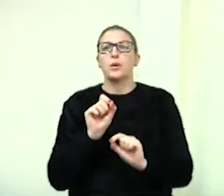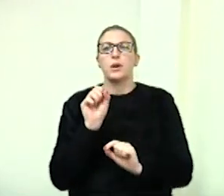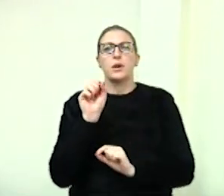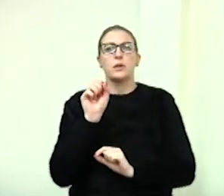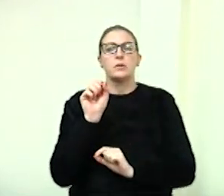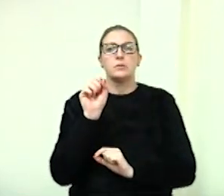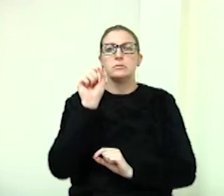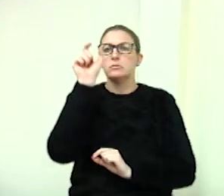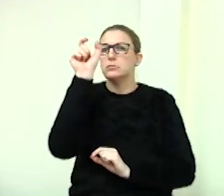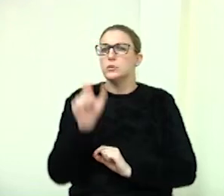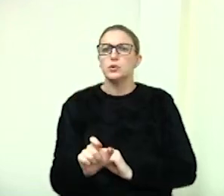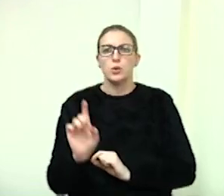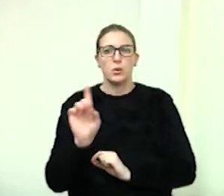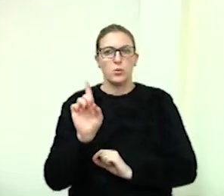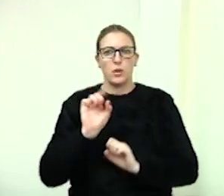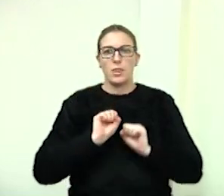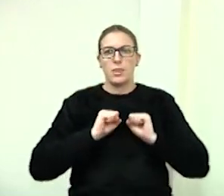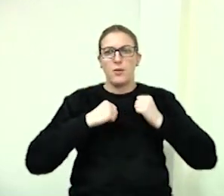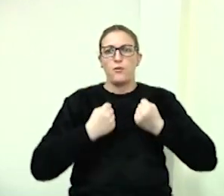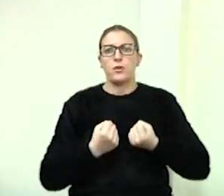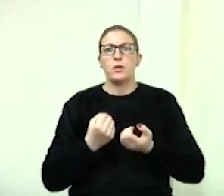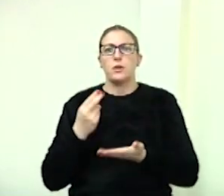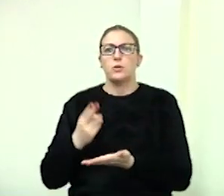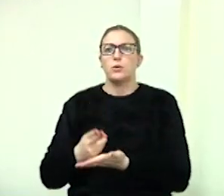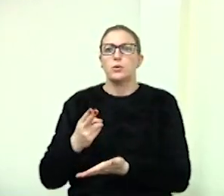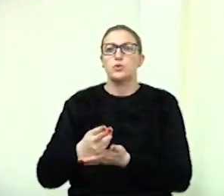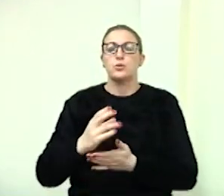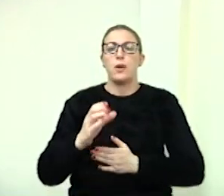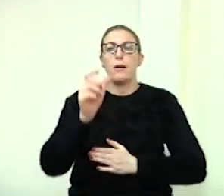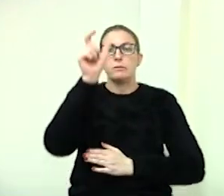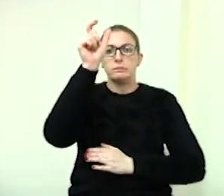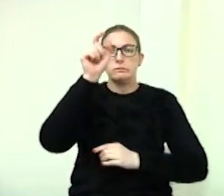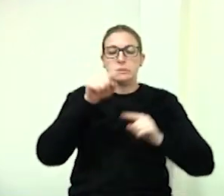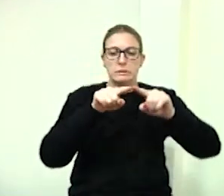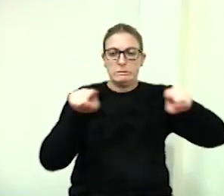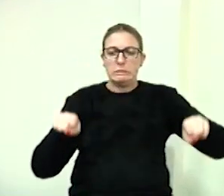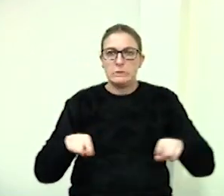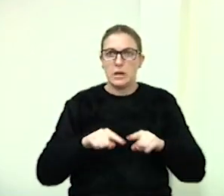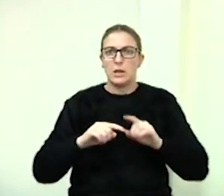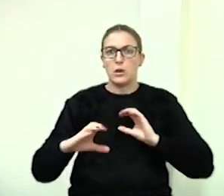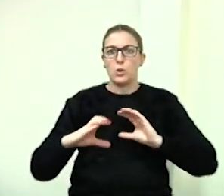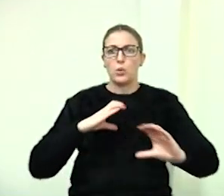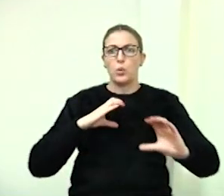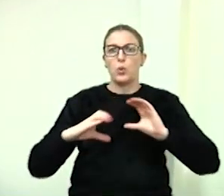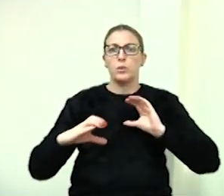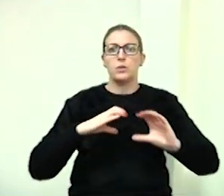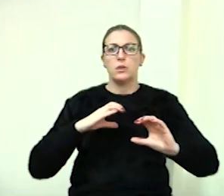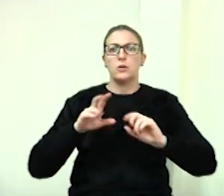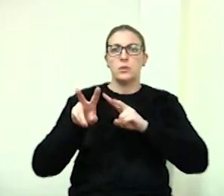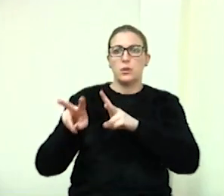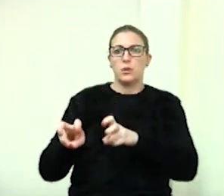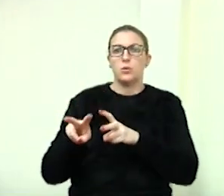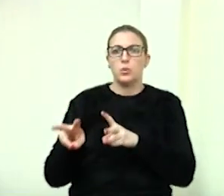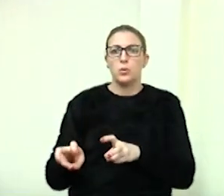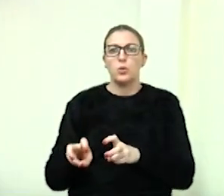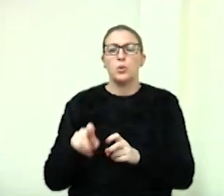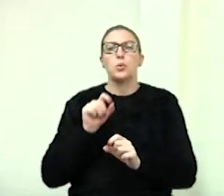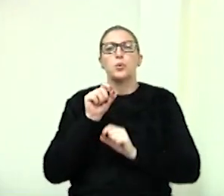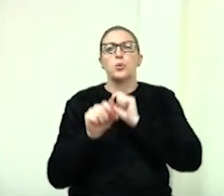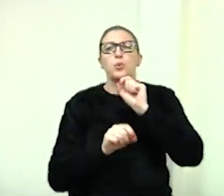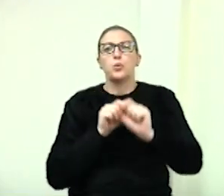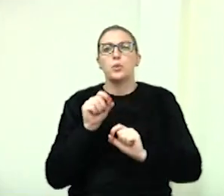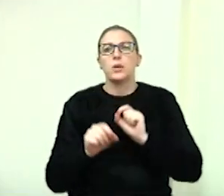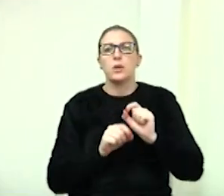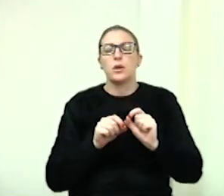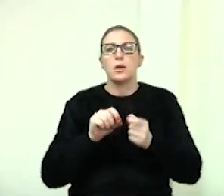a permanência da coordenadoria da agricultura. Esta permaneceria na cidade de Erechim. O que está sendo